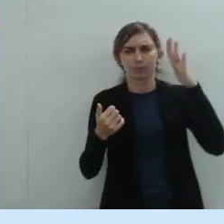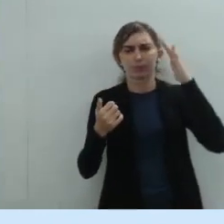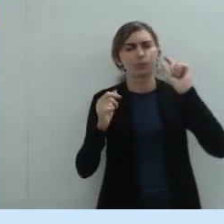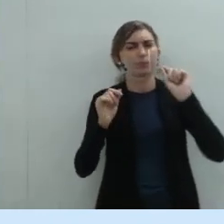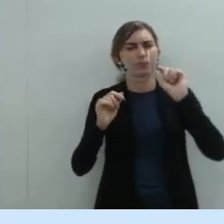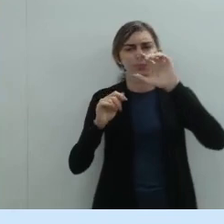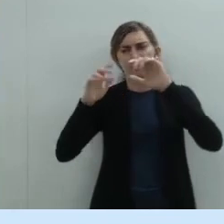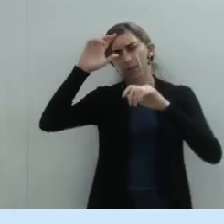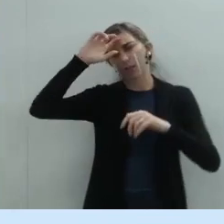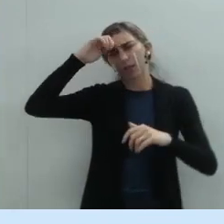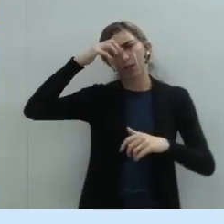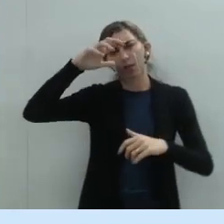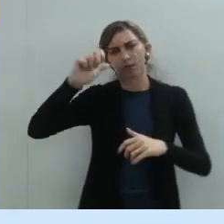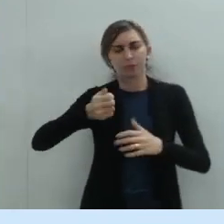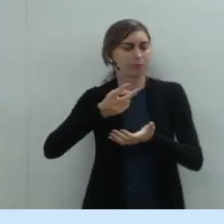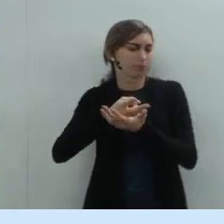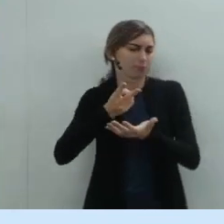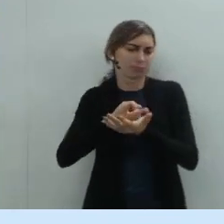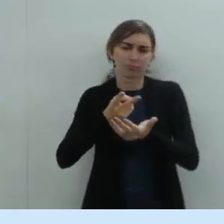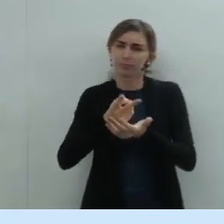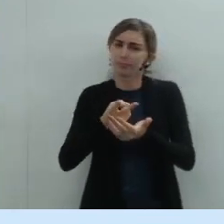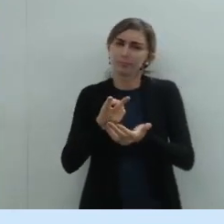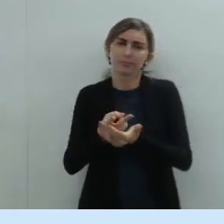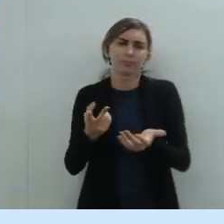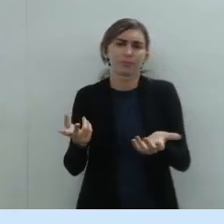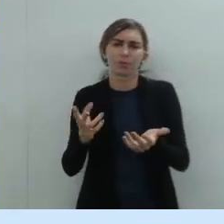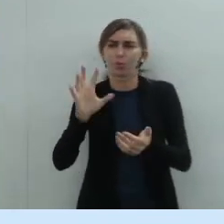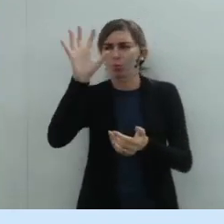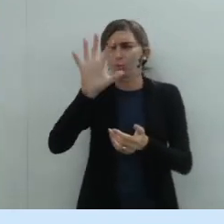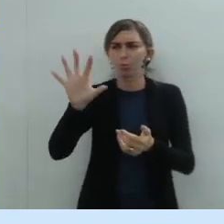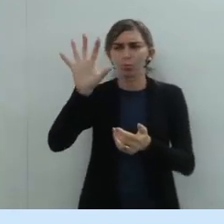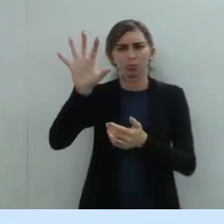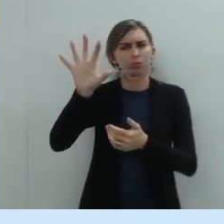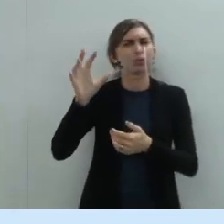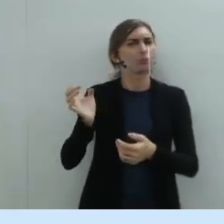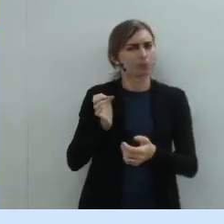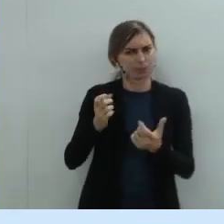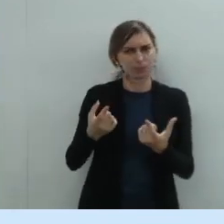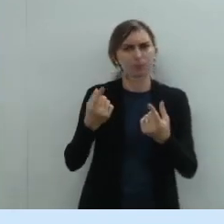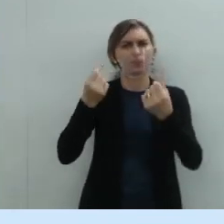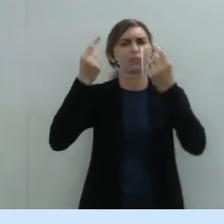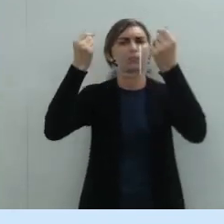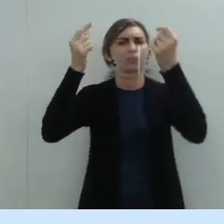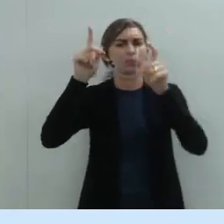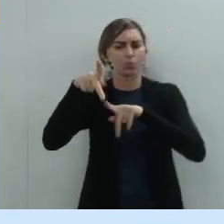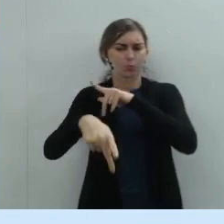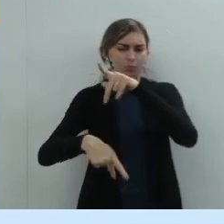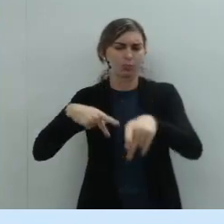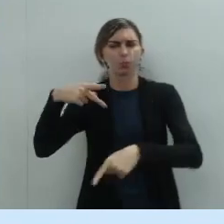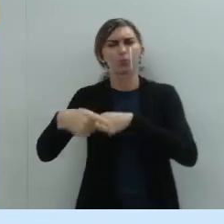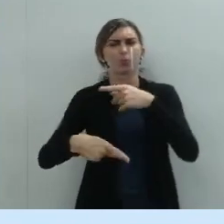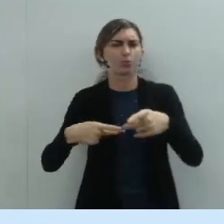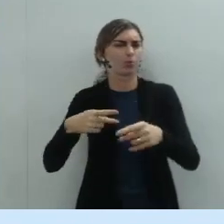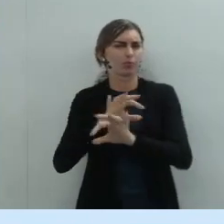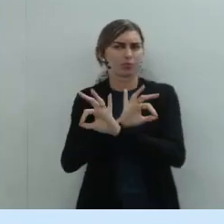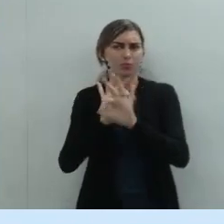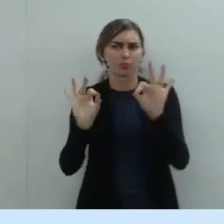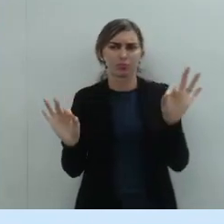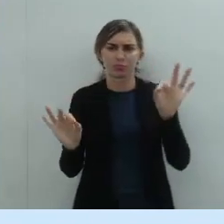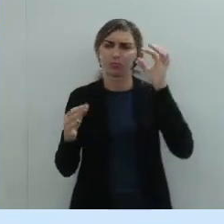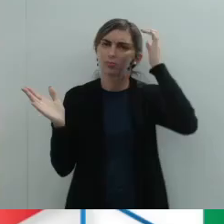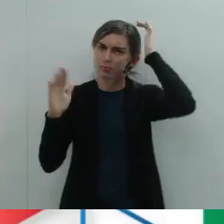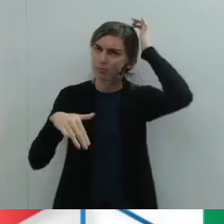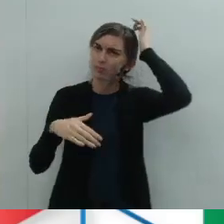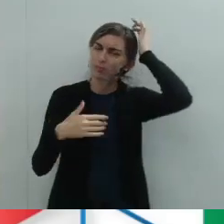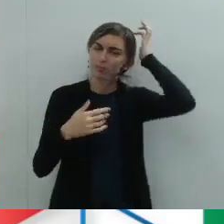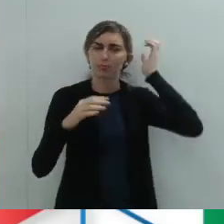a África, ela sempre foi, sempre será um continente bastante rico, que tem um povo honrado e maravilhoso. Bora para a